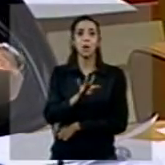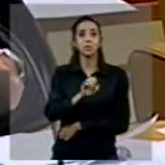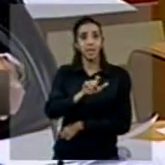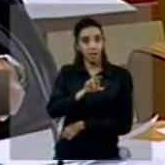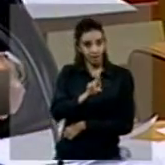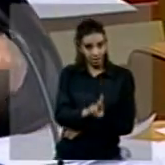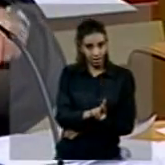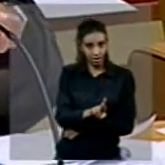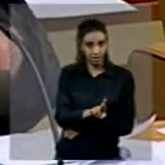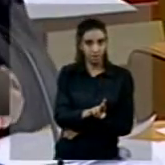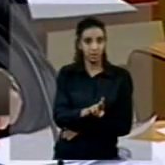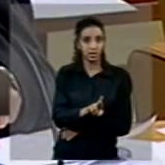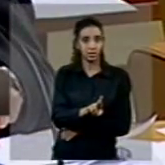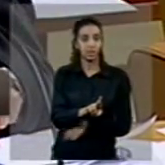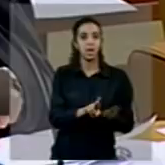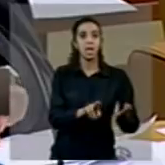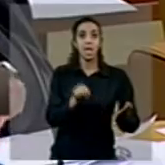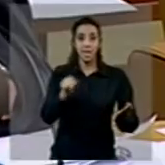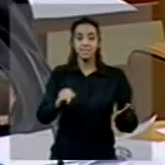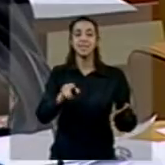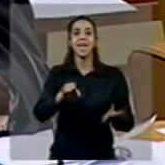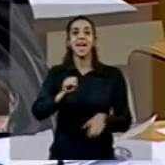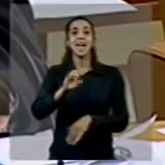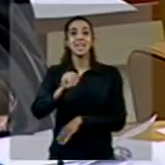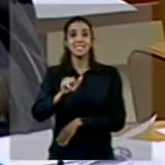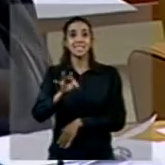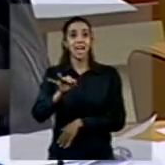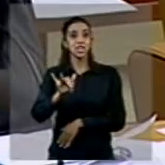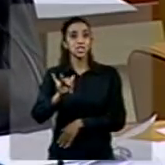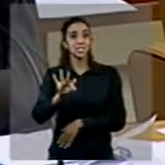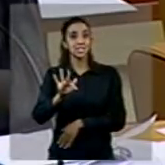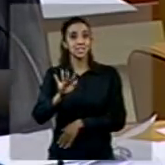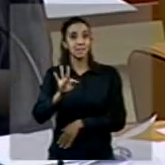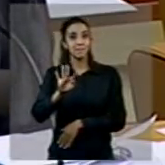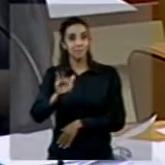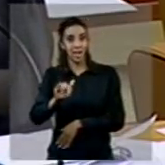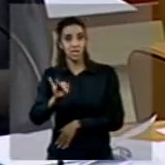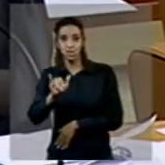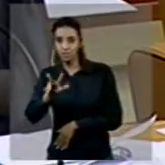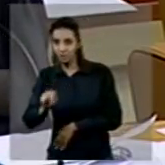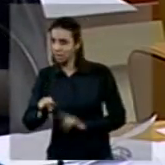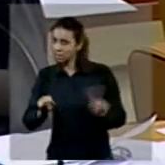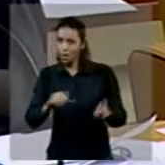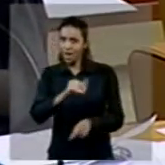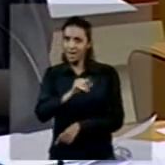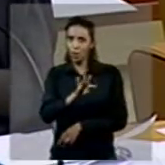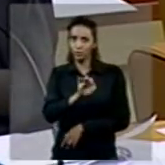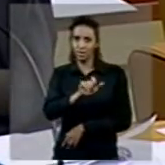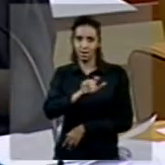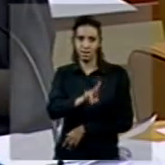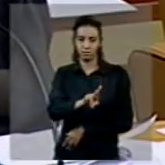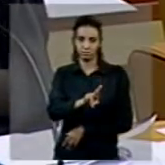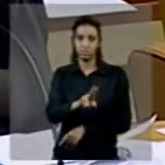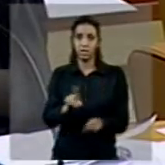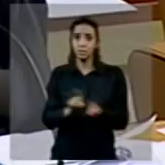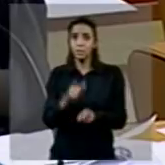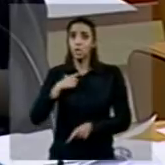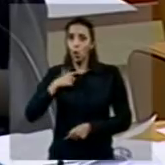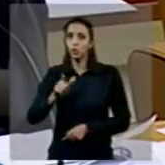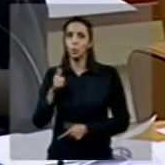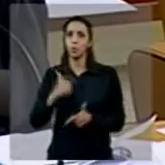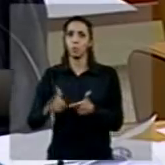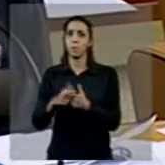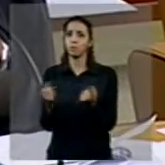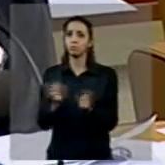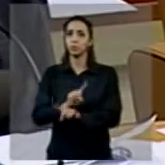satisfativa. Essa é uma tutela satisfativa, não é cautelar. E aqui o perigo de dano é inverso, porque eu volto a